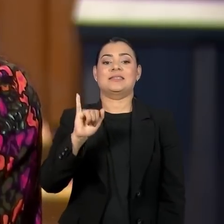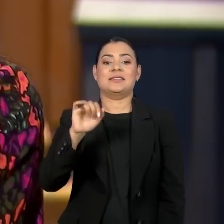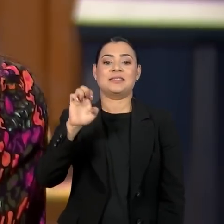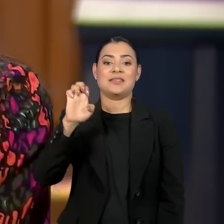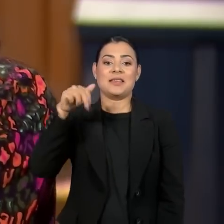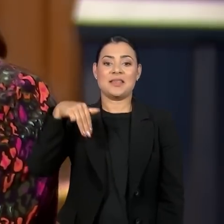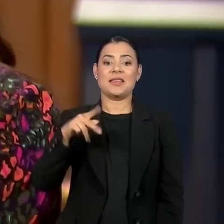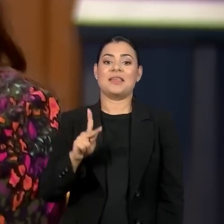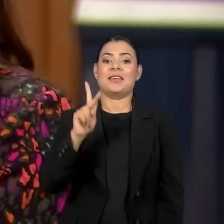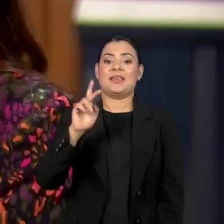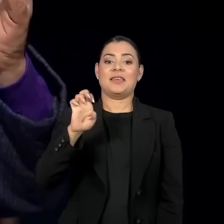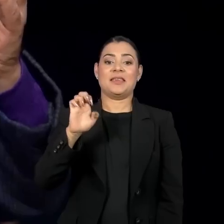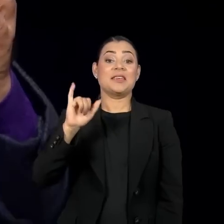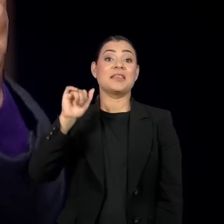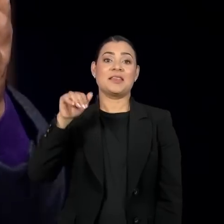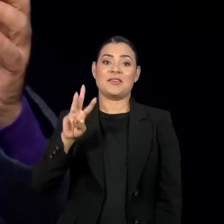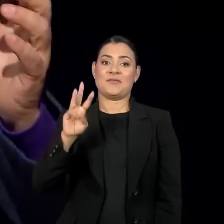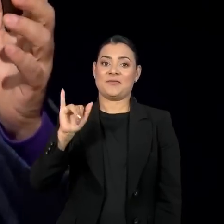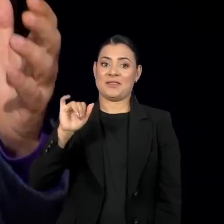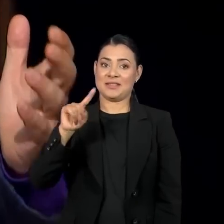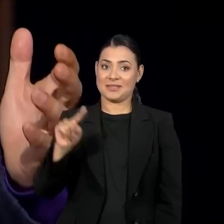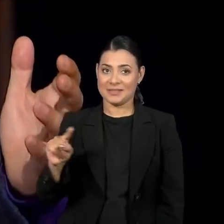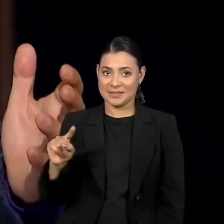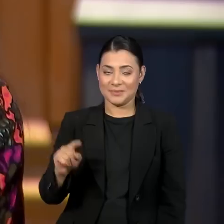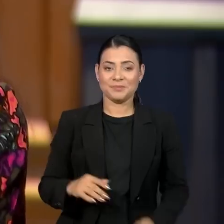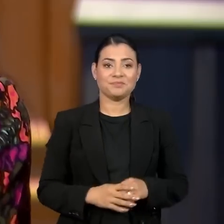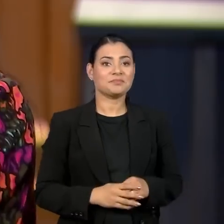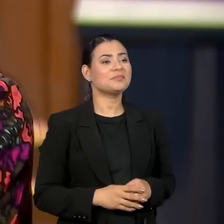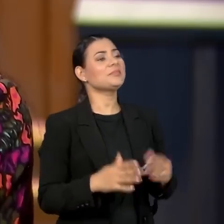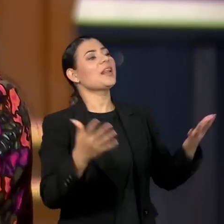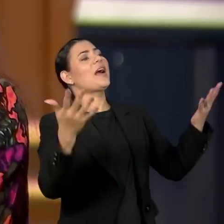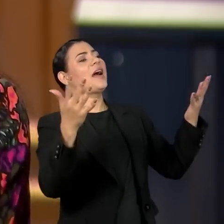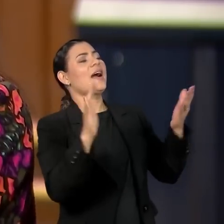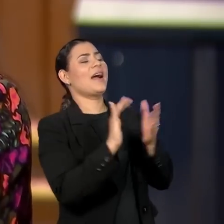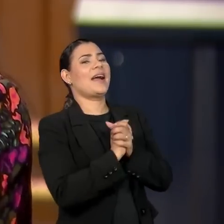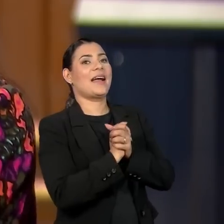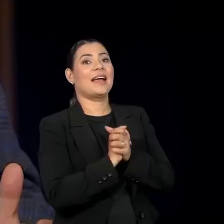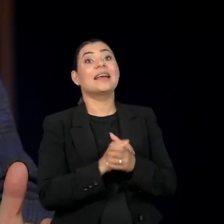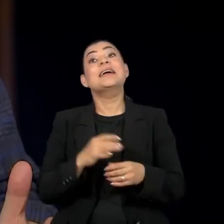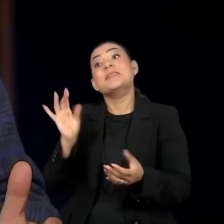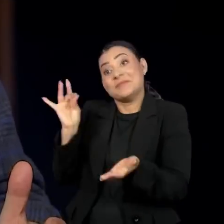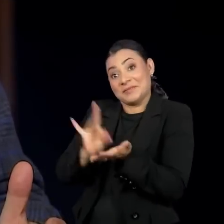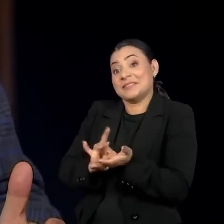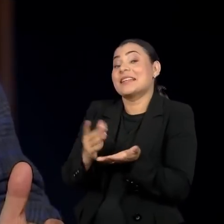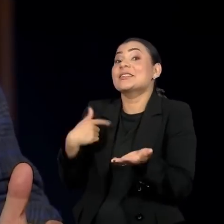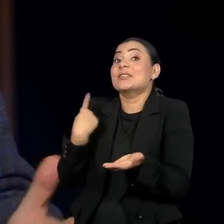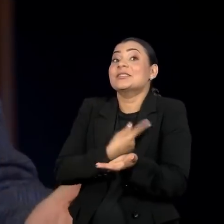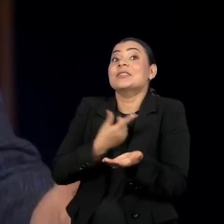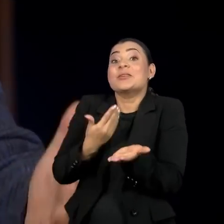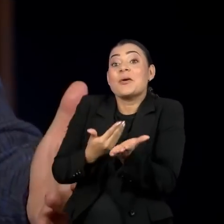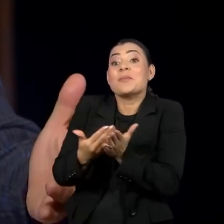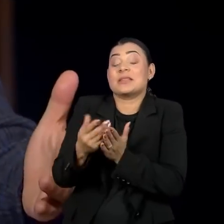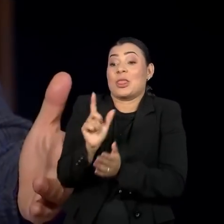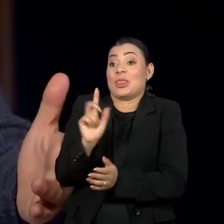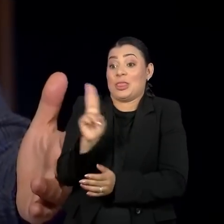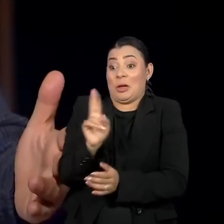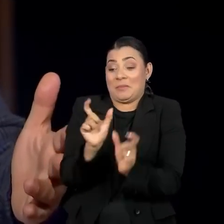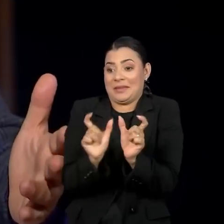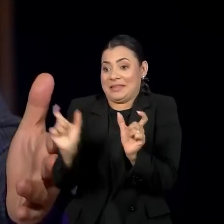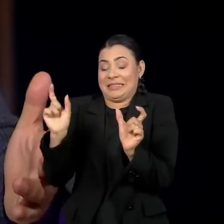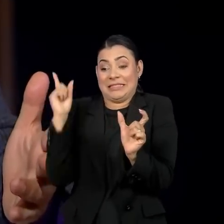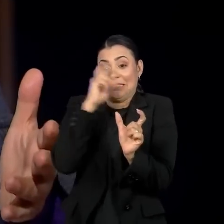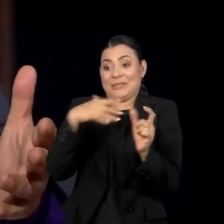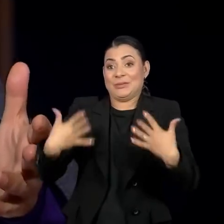Quase lá. Mas você sabe que a gente precisa sempre de um pouco de treino, né? De prática. Jankiewicz,